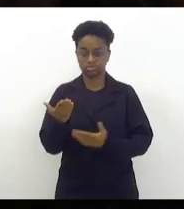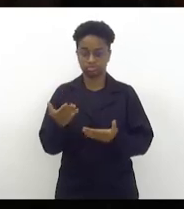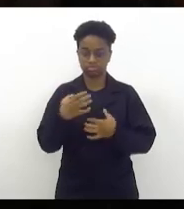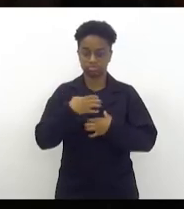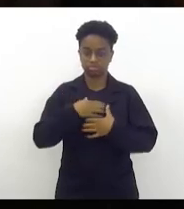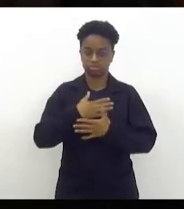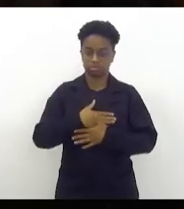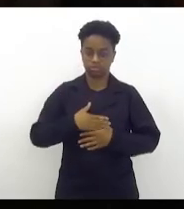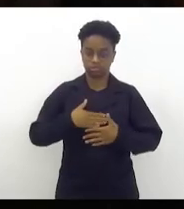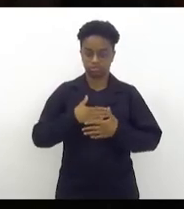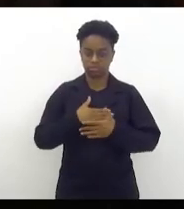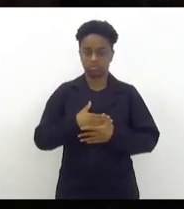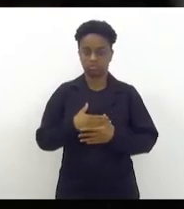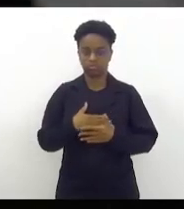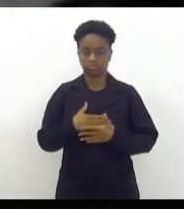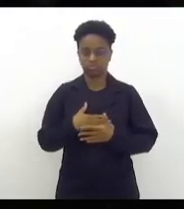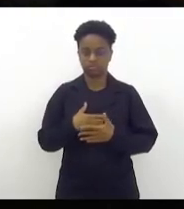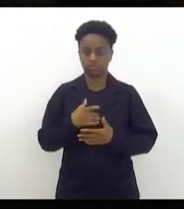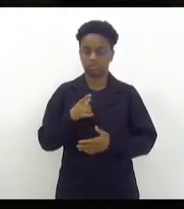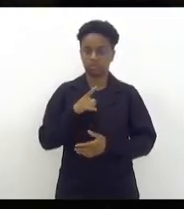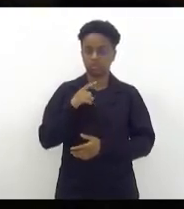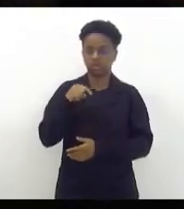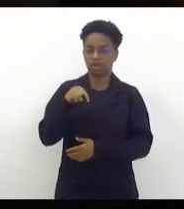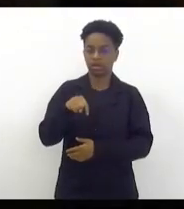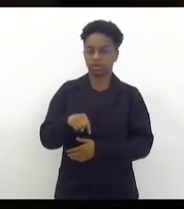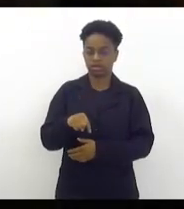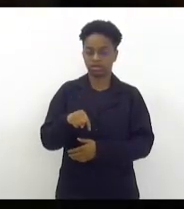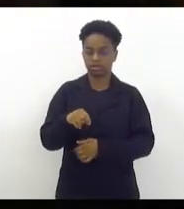satisfação que tem aqui no plenário